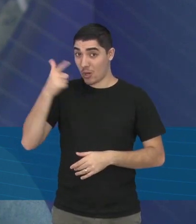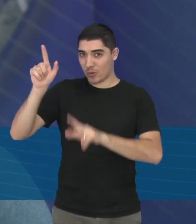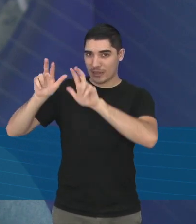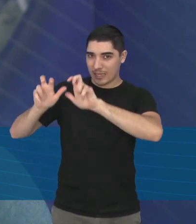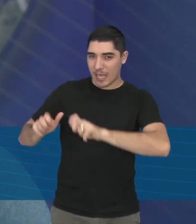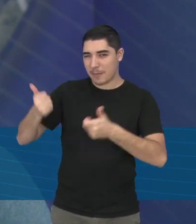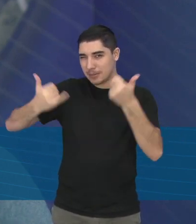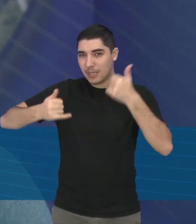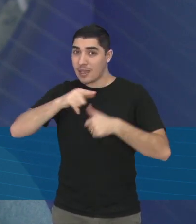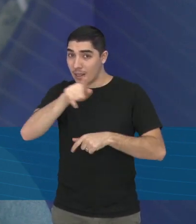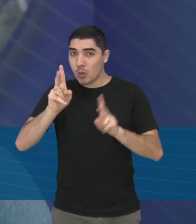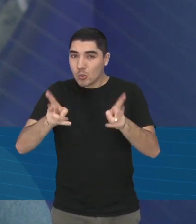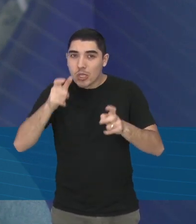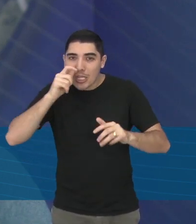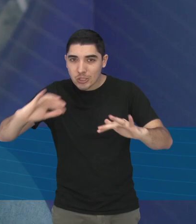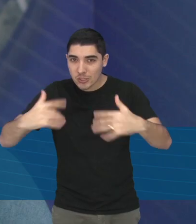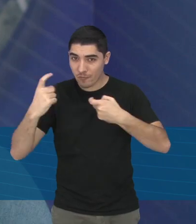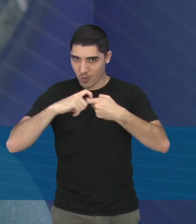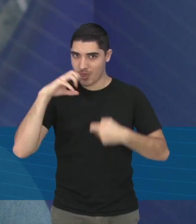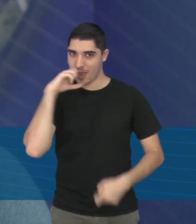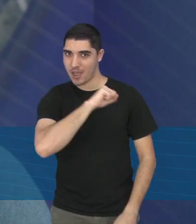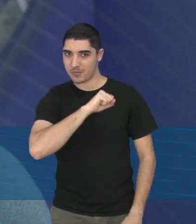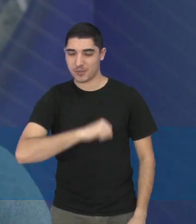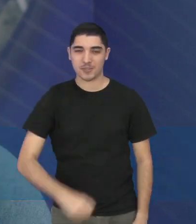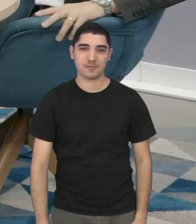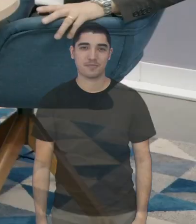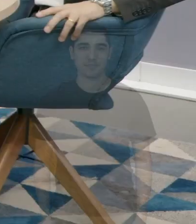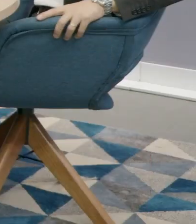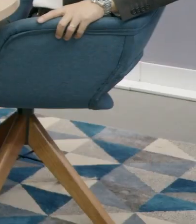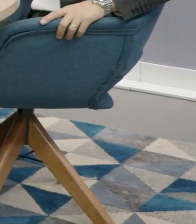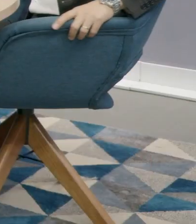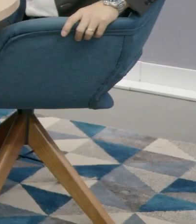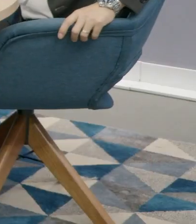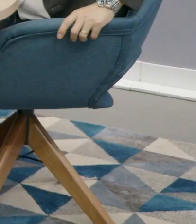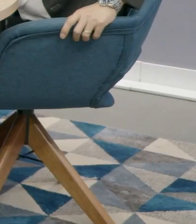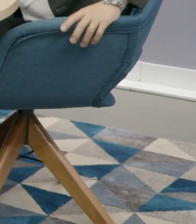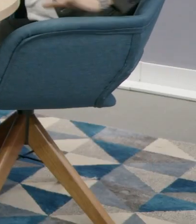tem muita coisa para falar. Não saiam daí que voltamos já já.